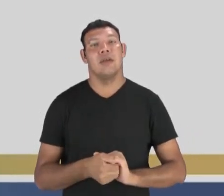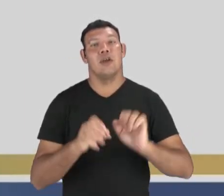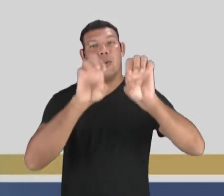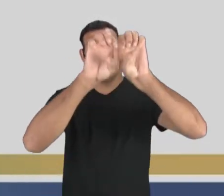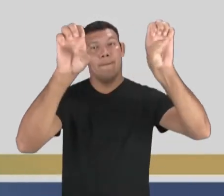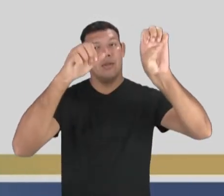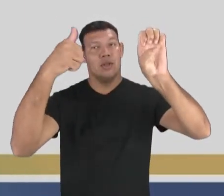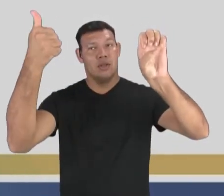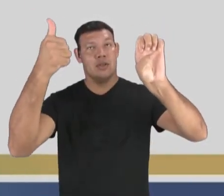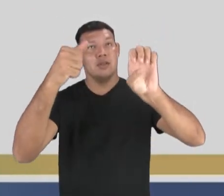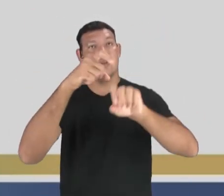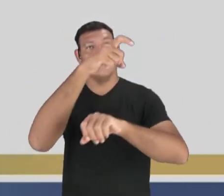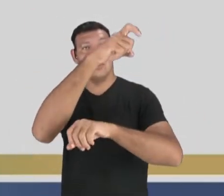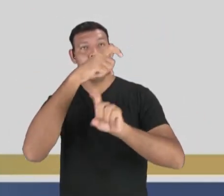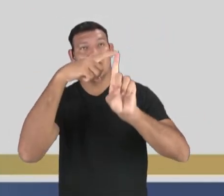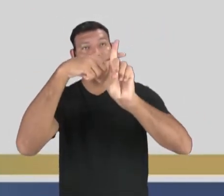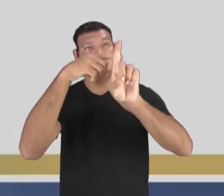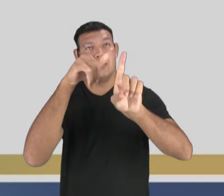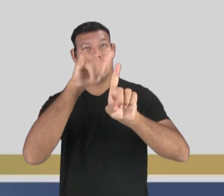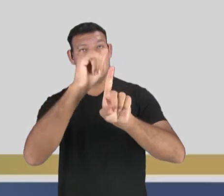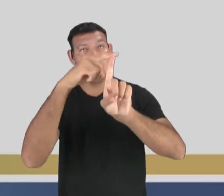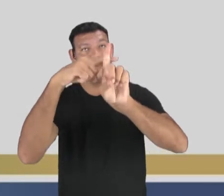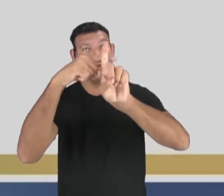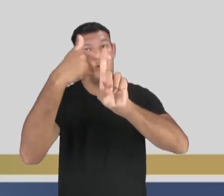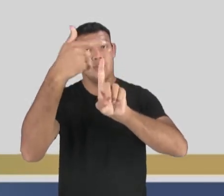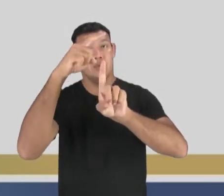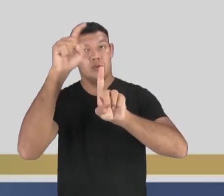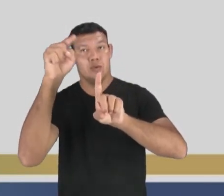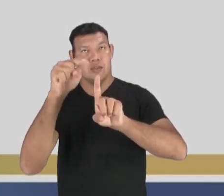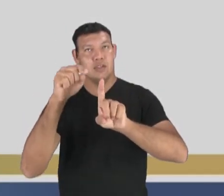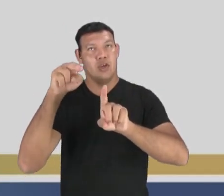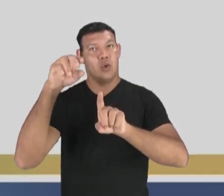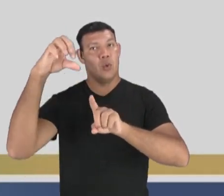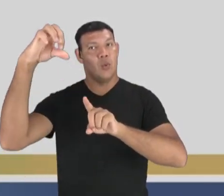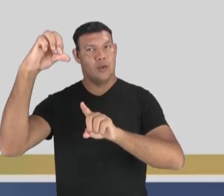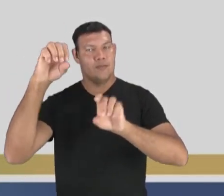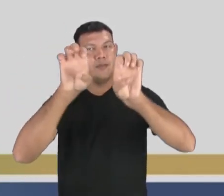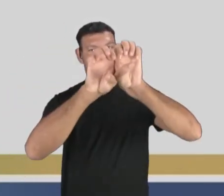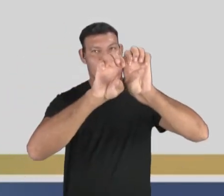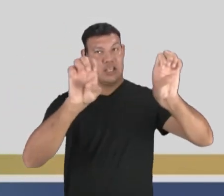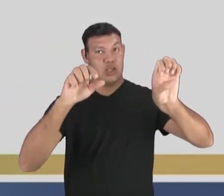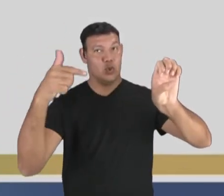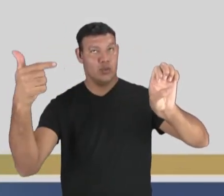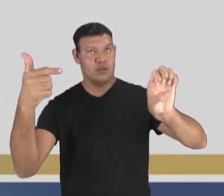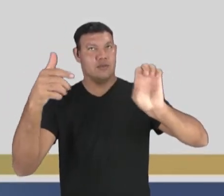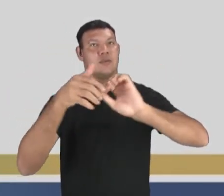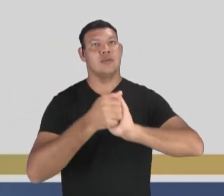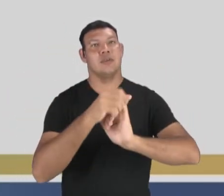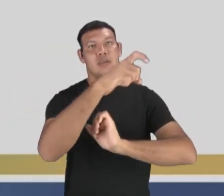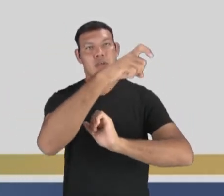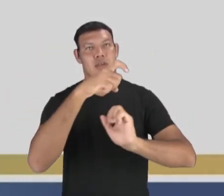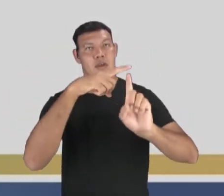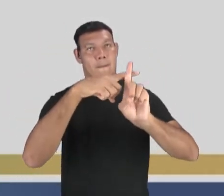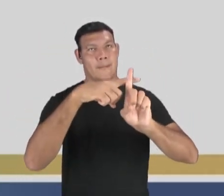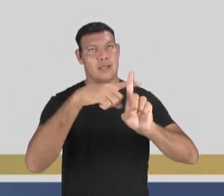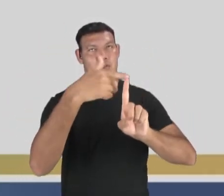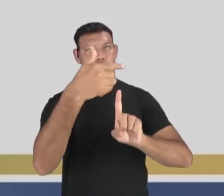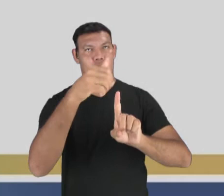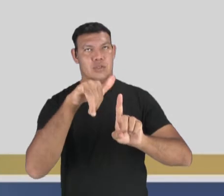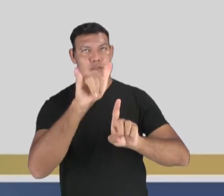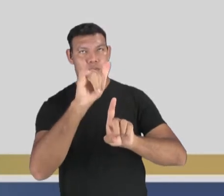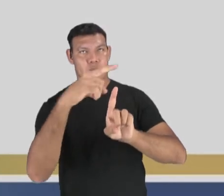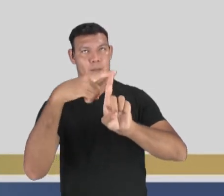mais y mais 2z igual a 9. Na segunda equação, nós teremos x